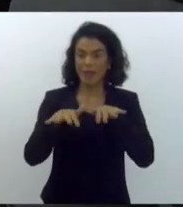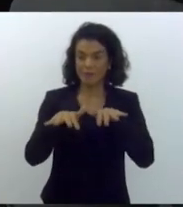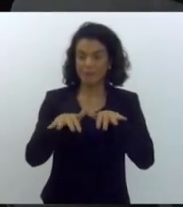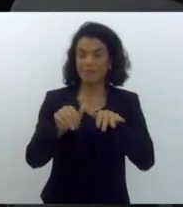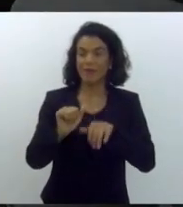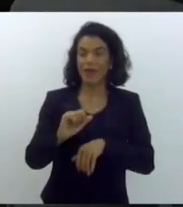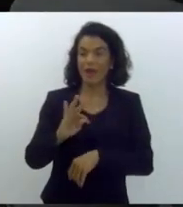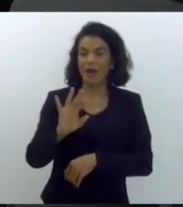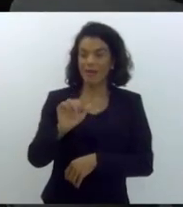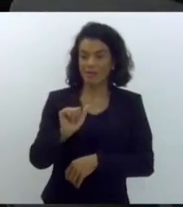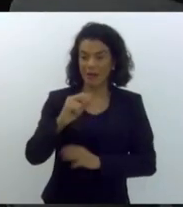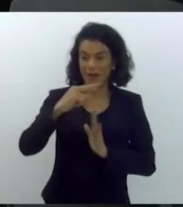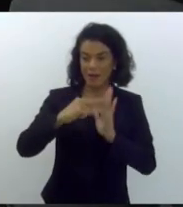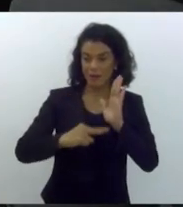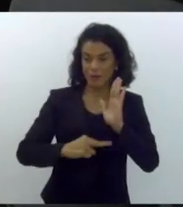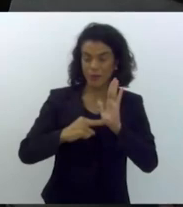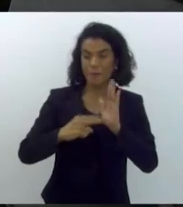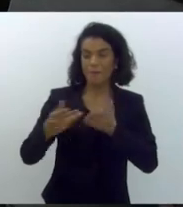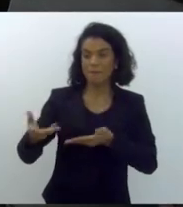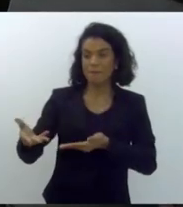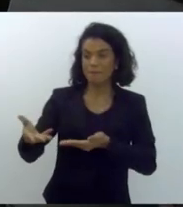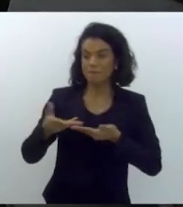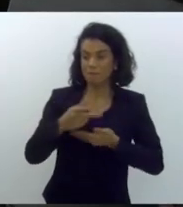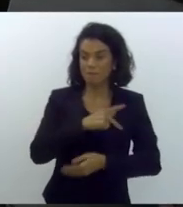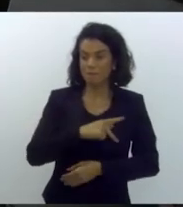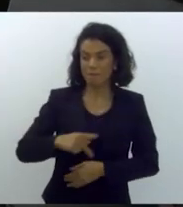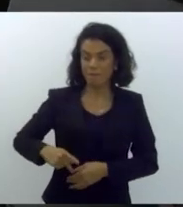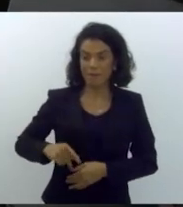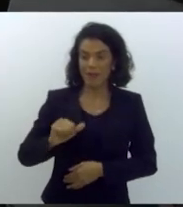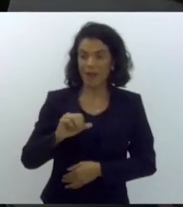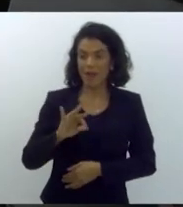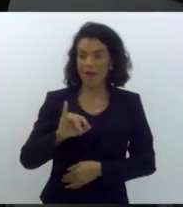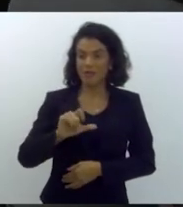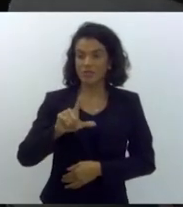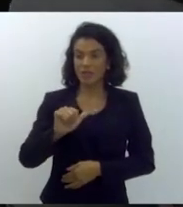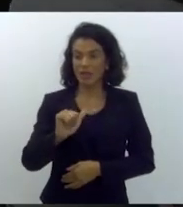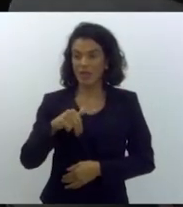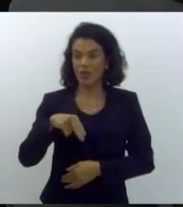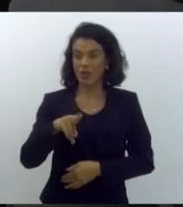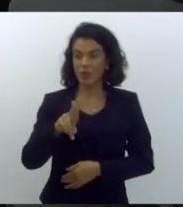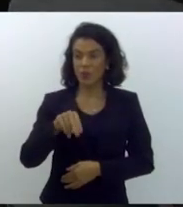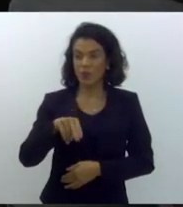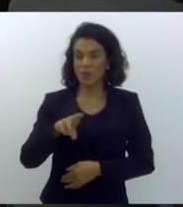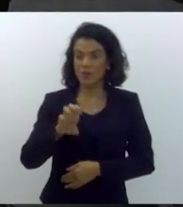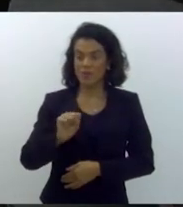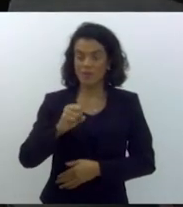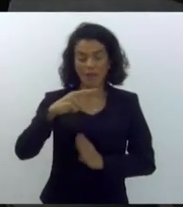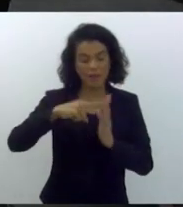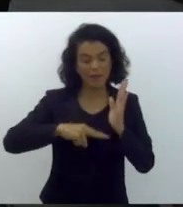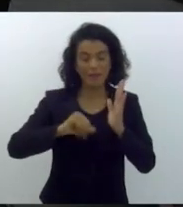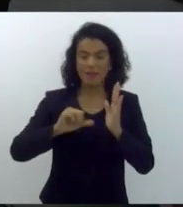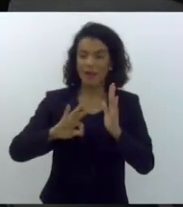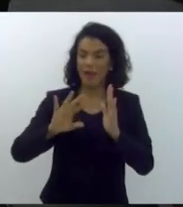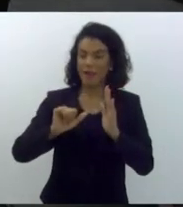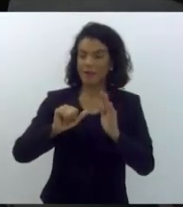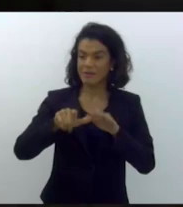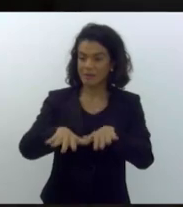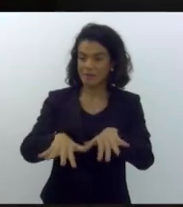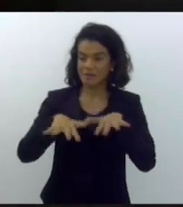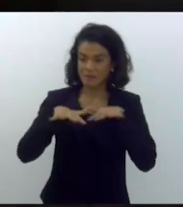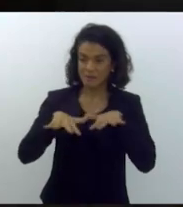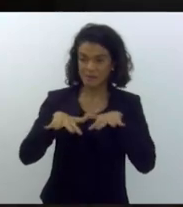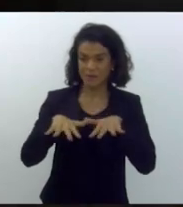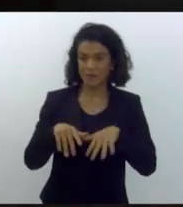sessão a presidência convida o senhor Deputado Átila Nunes para fazer leitura da ata de exceção anterior